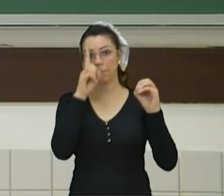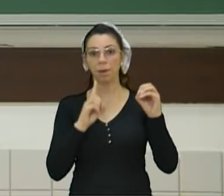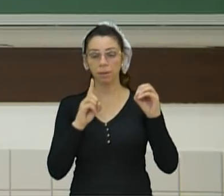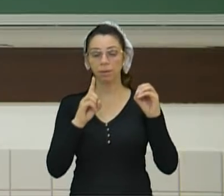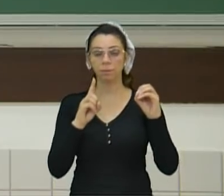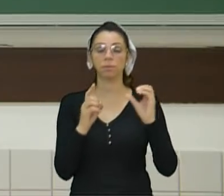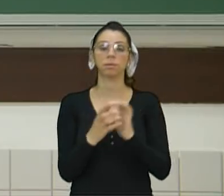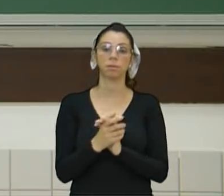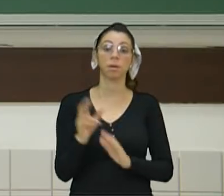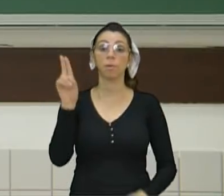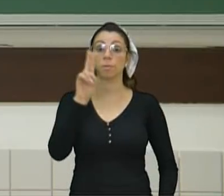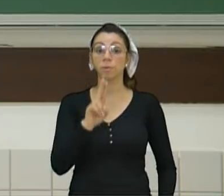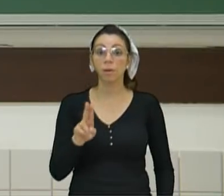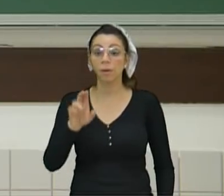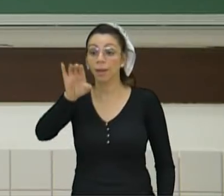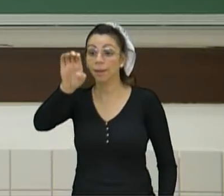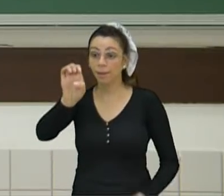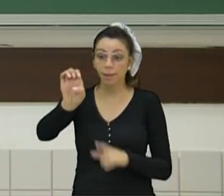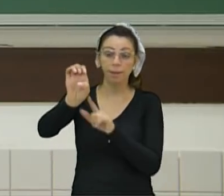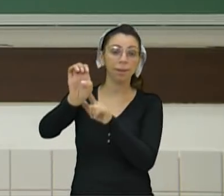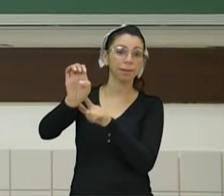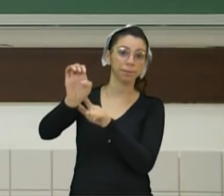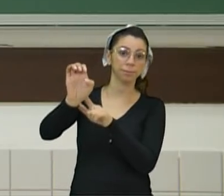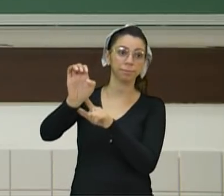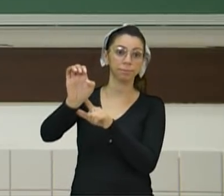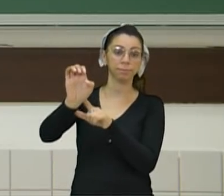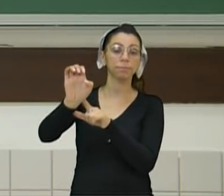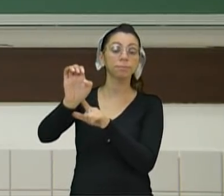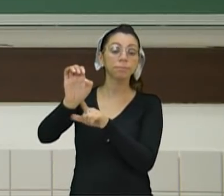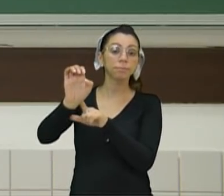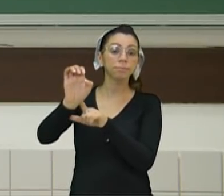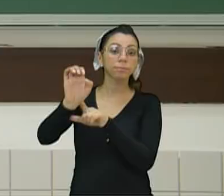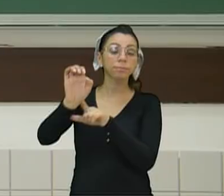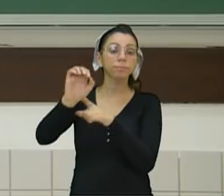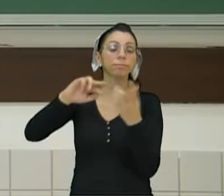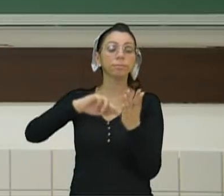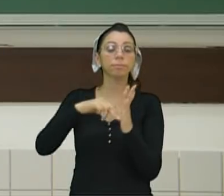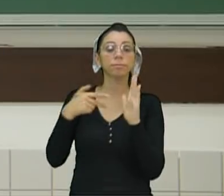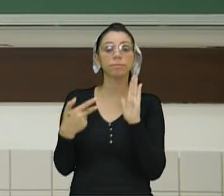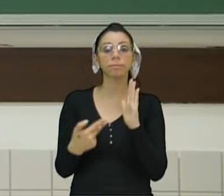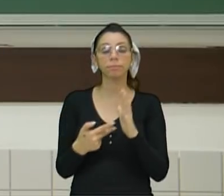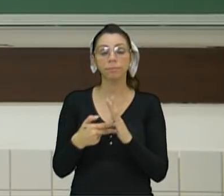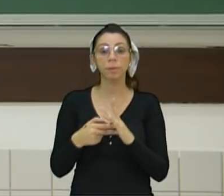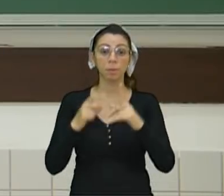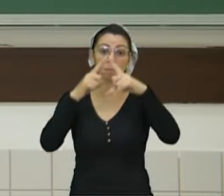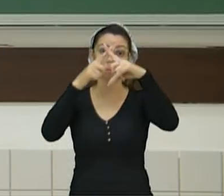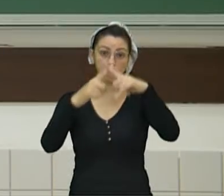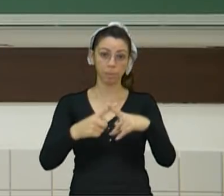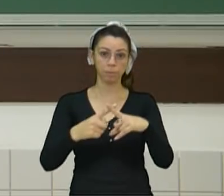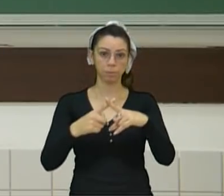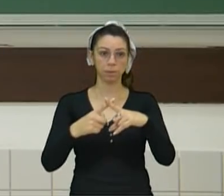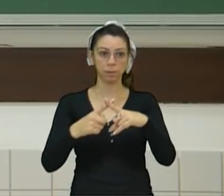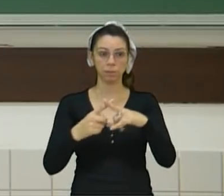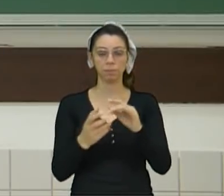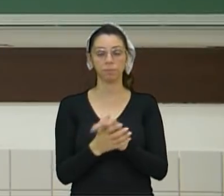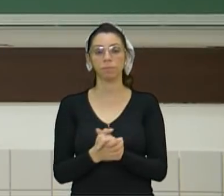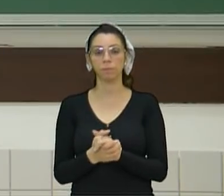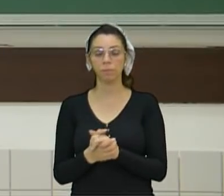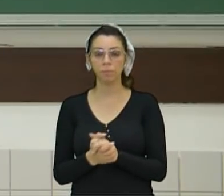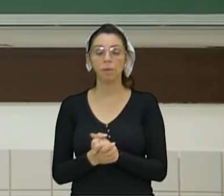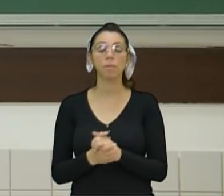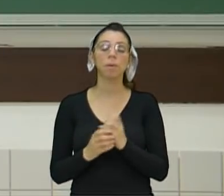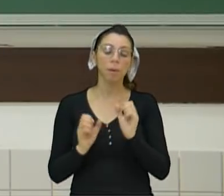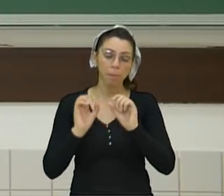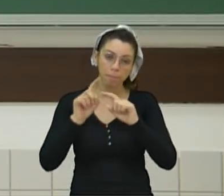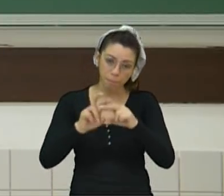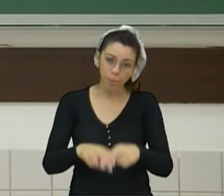nós utilizamos o E, a professora já falou muito disso, nós estamos falando de multiplicação. Aí surge esse teorema